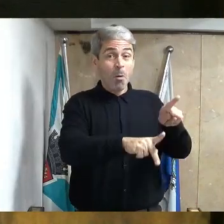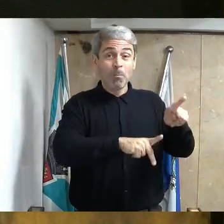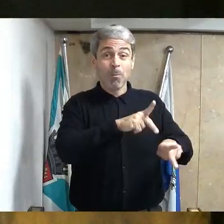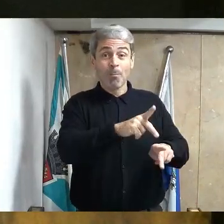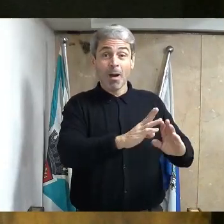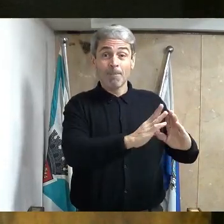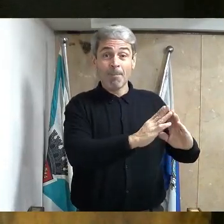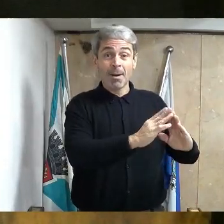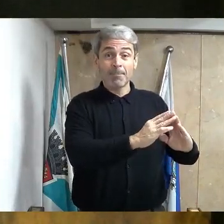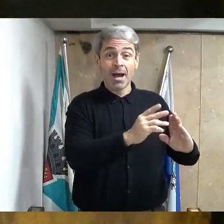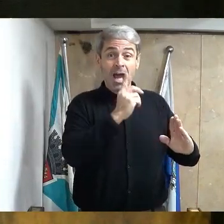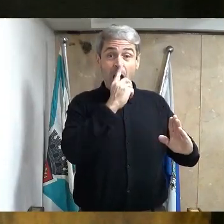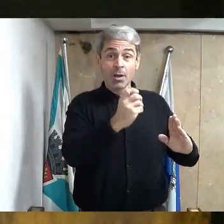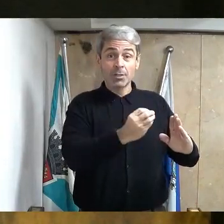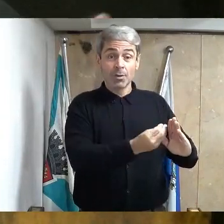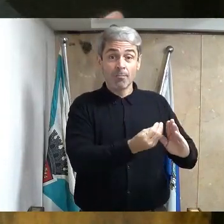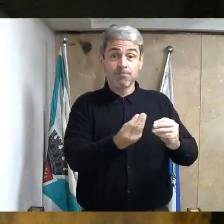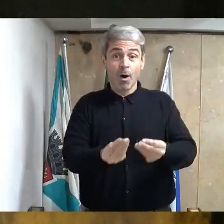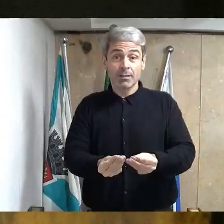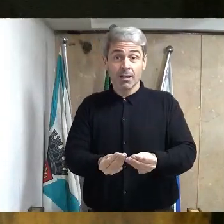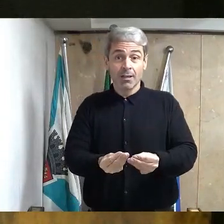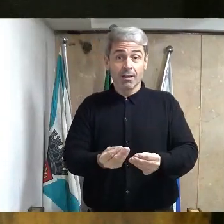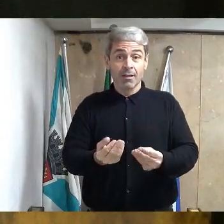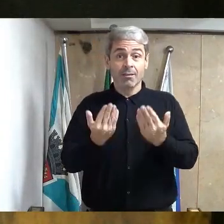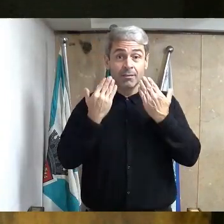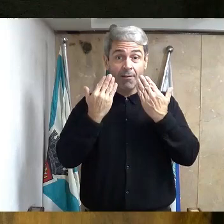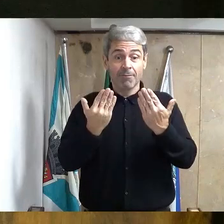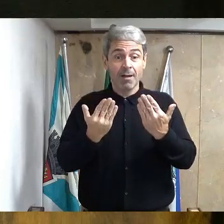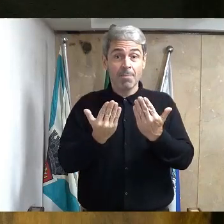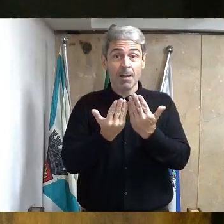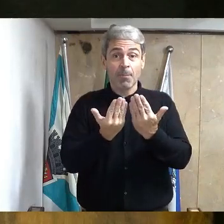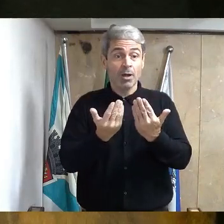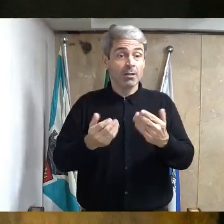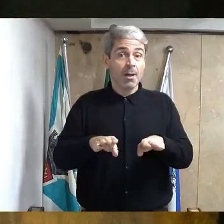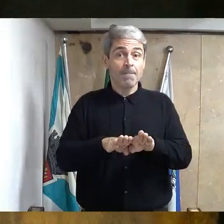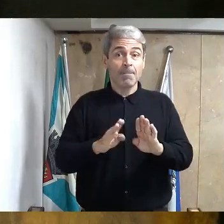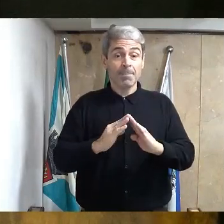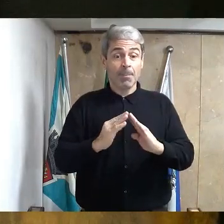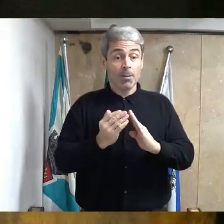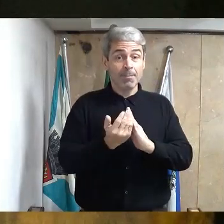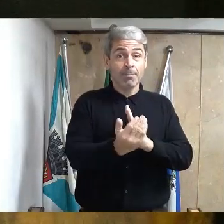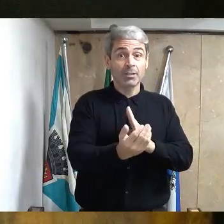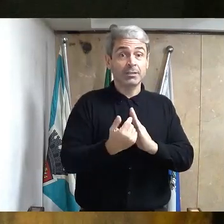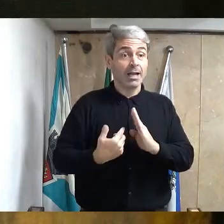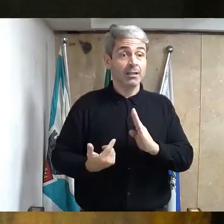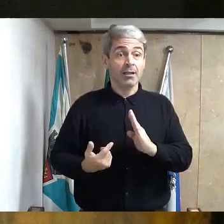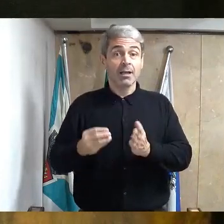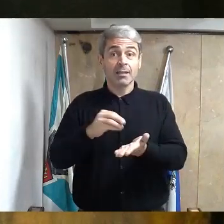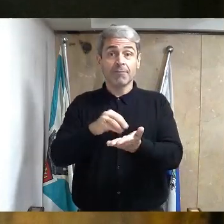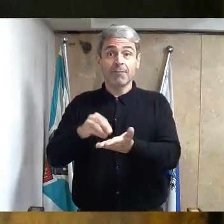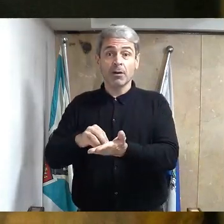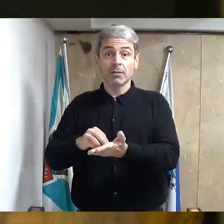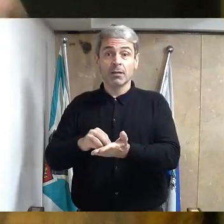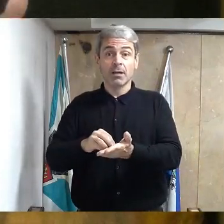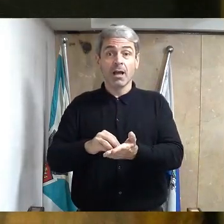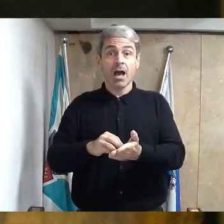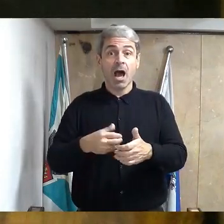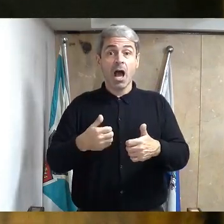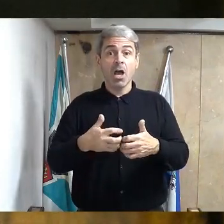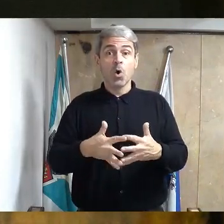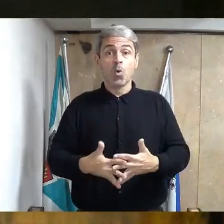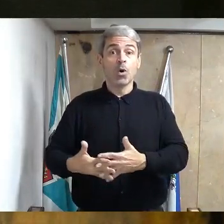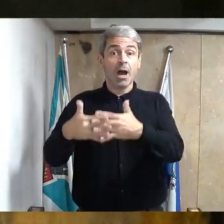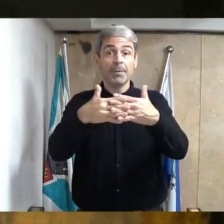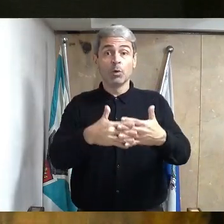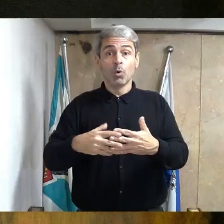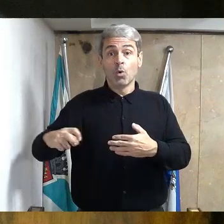domiciliar fora do horário, fora do dia, por falta de campanhas publicitárias que alerte esse